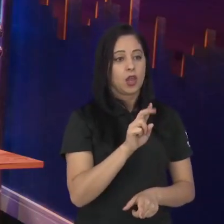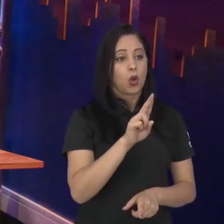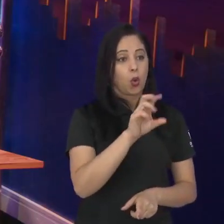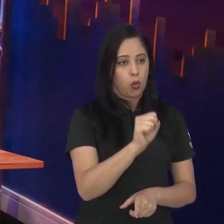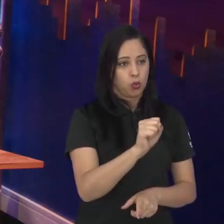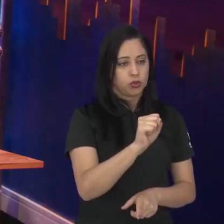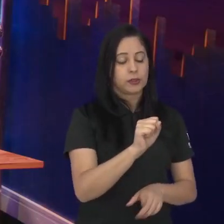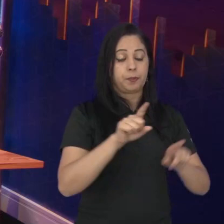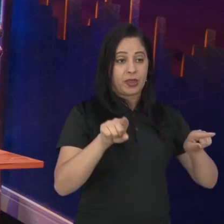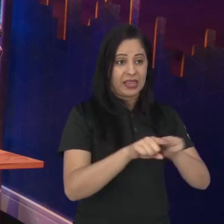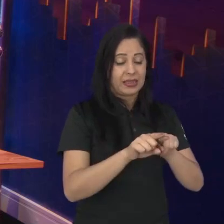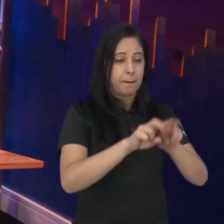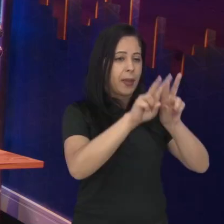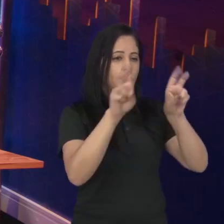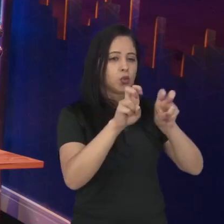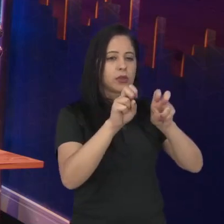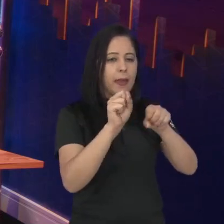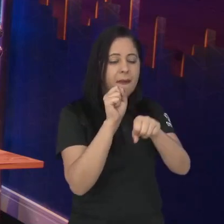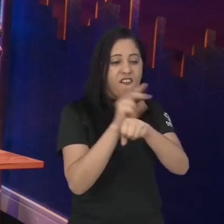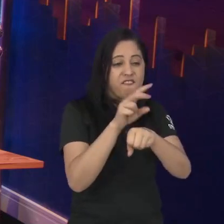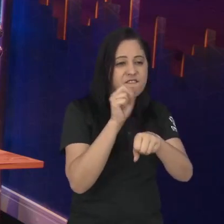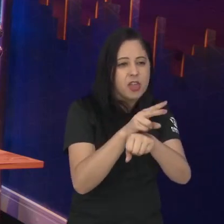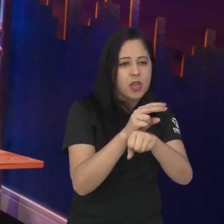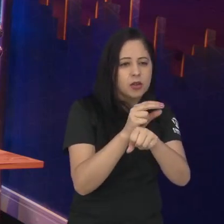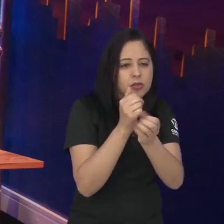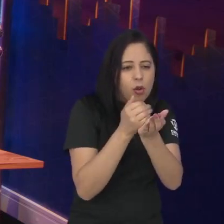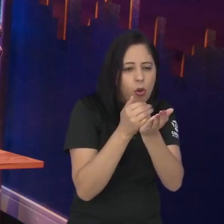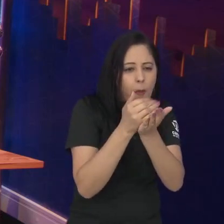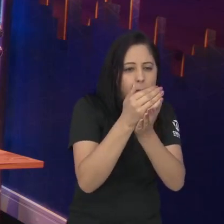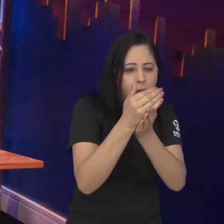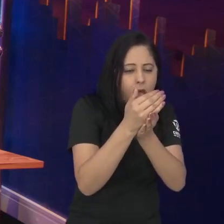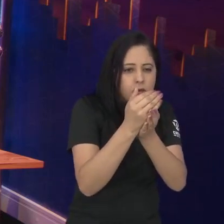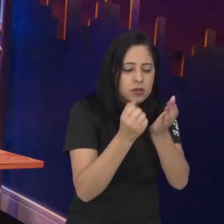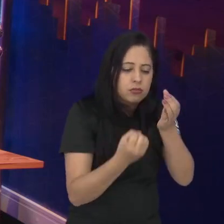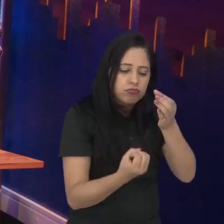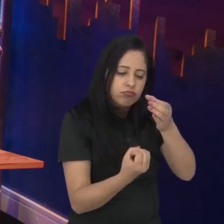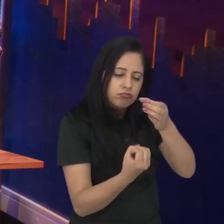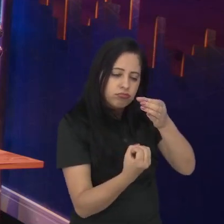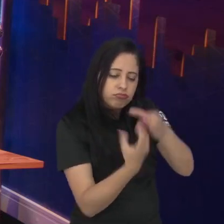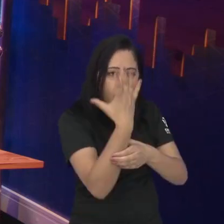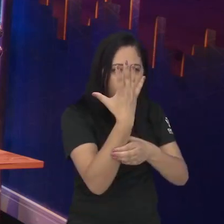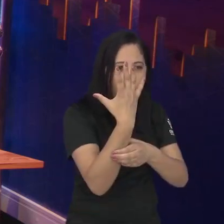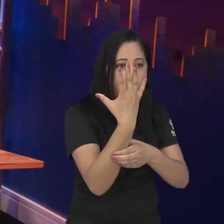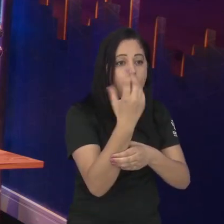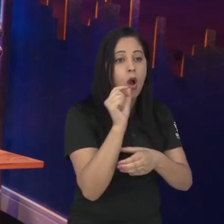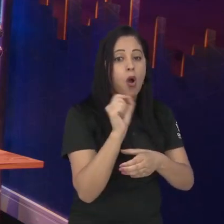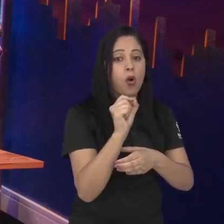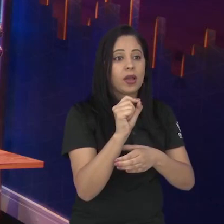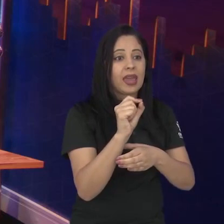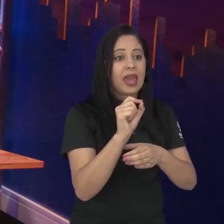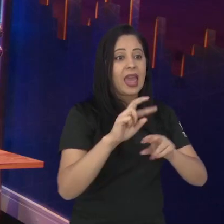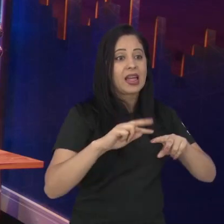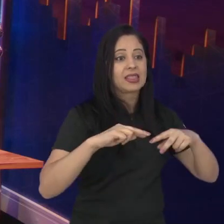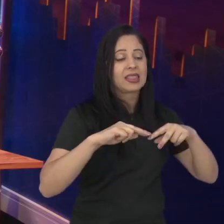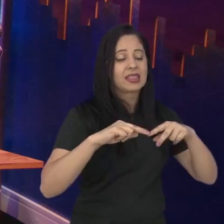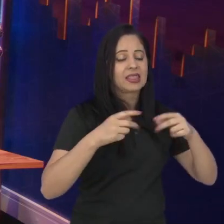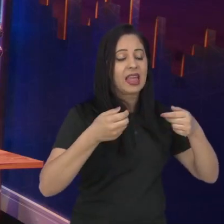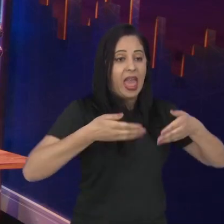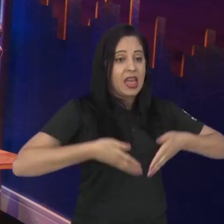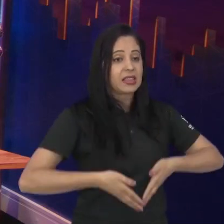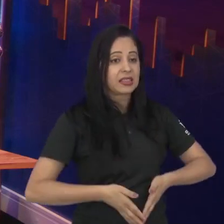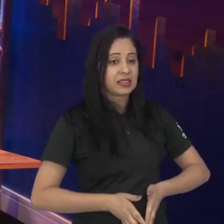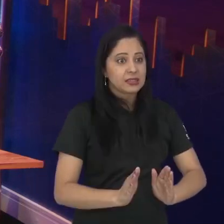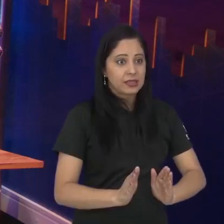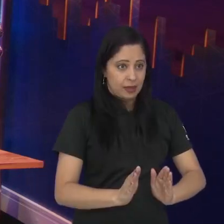Gus e vai falar então de um vírus que vai surgir, e ele surge exatamente quando começam a